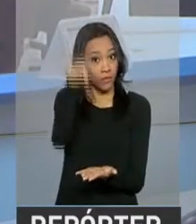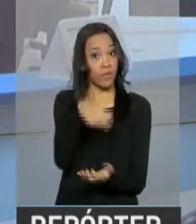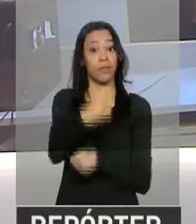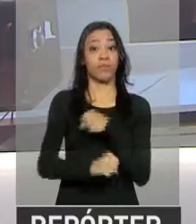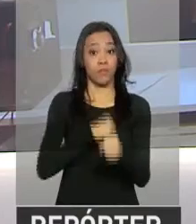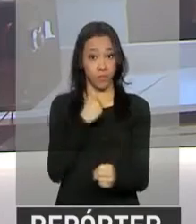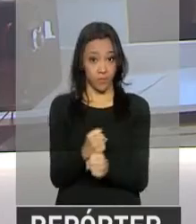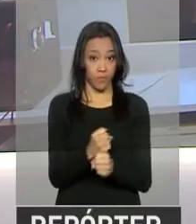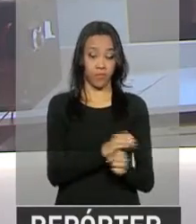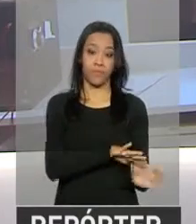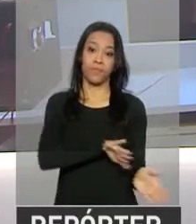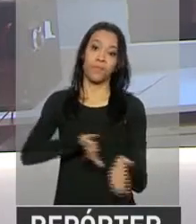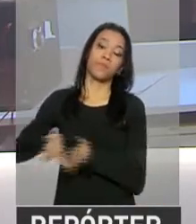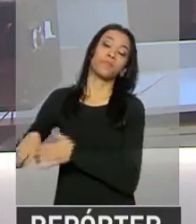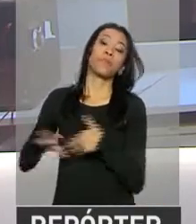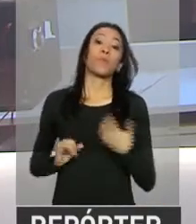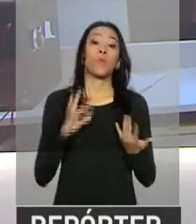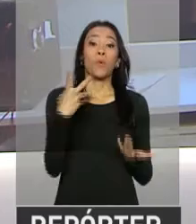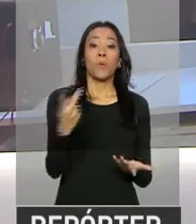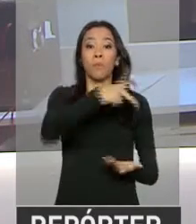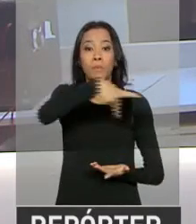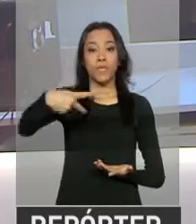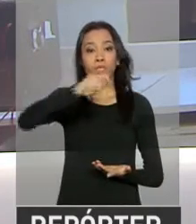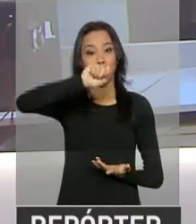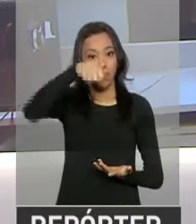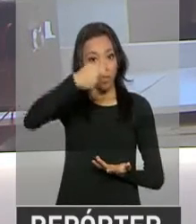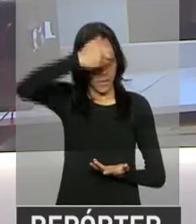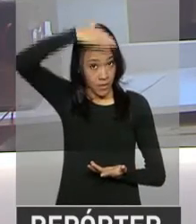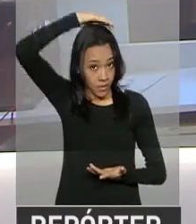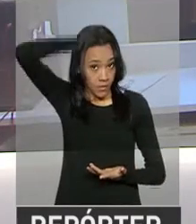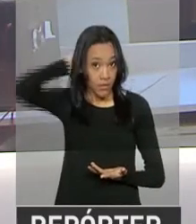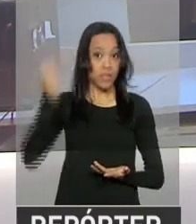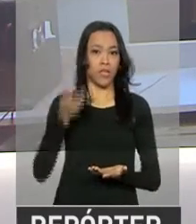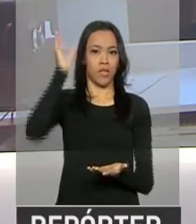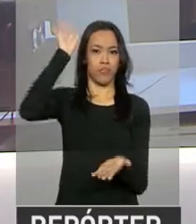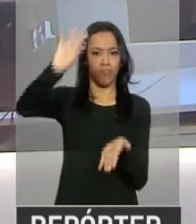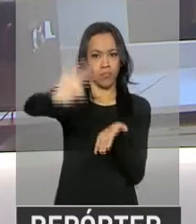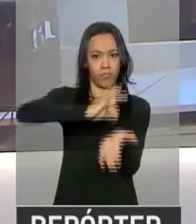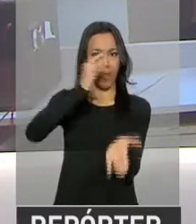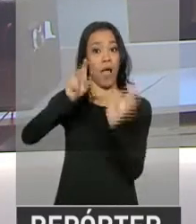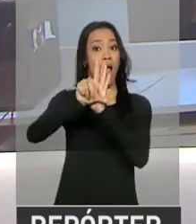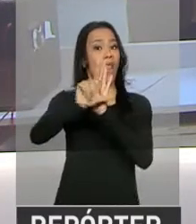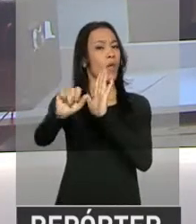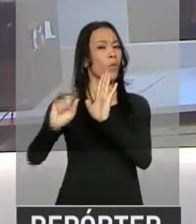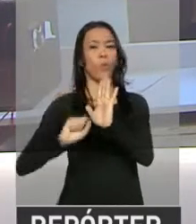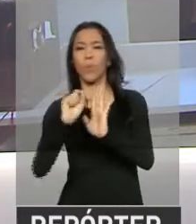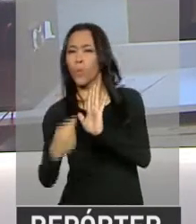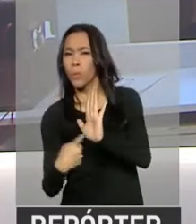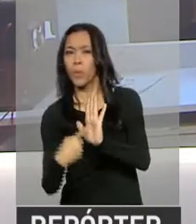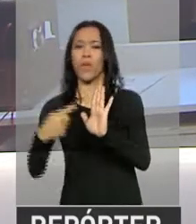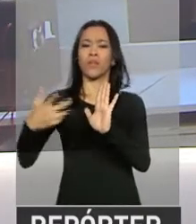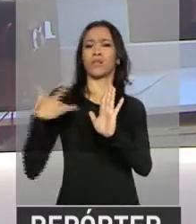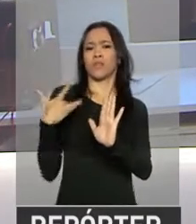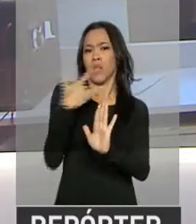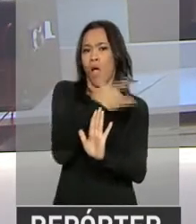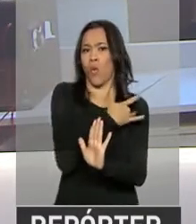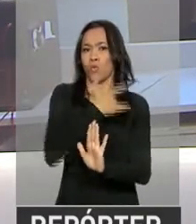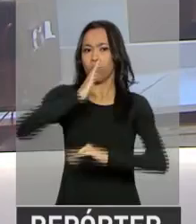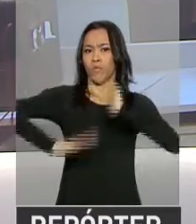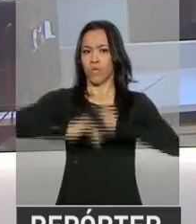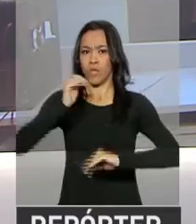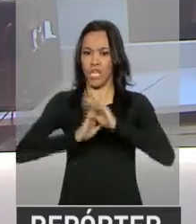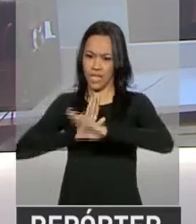ano o presidente da república em exercício michel temer sancionou a lei que autoriza agentes de saúde a entrar à força